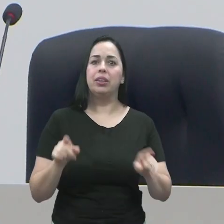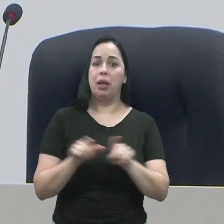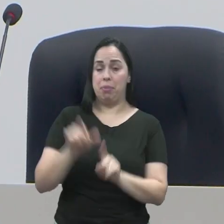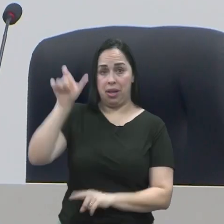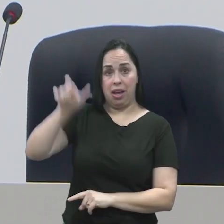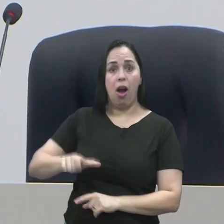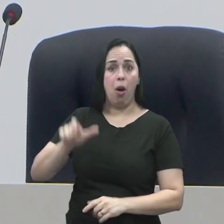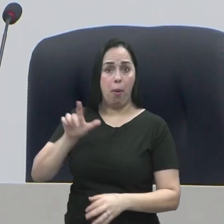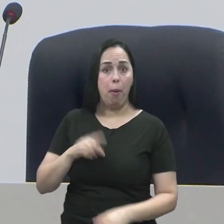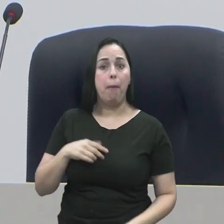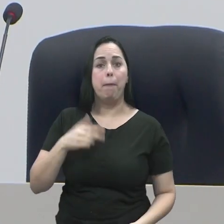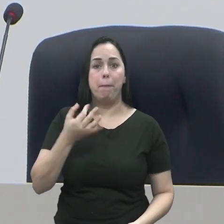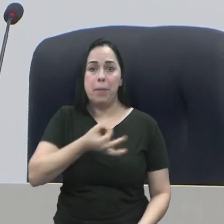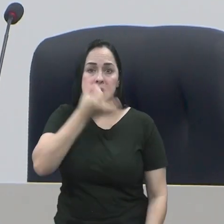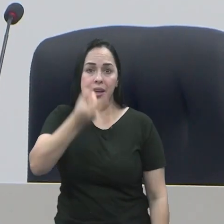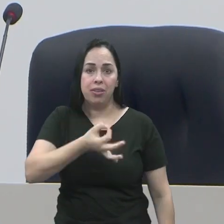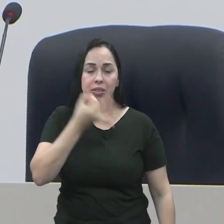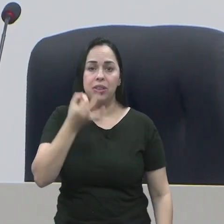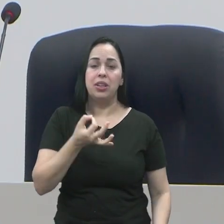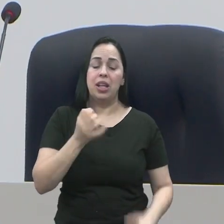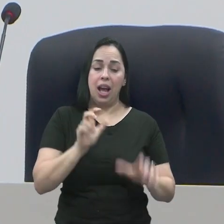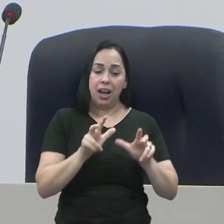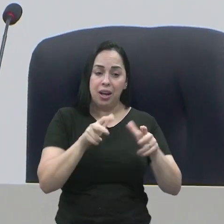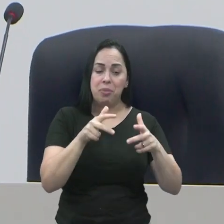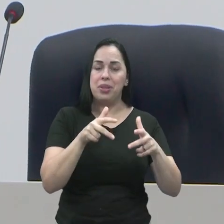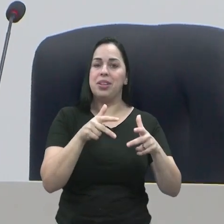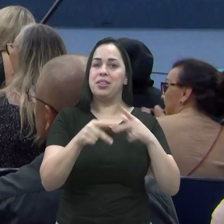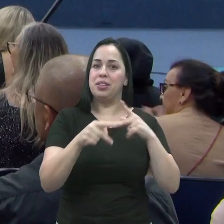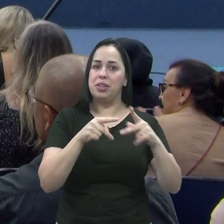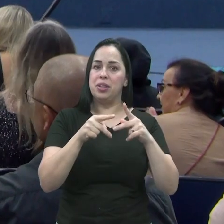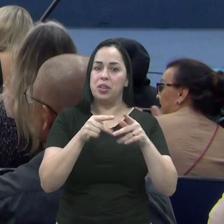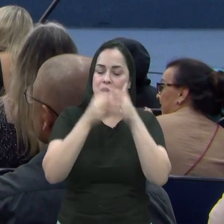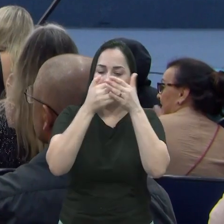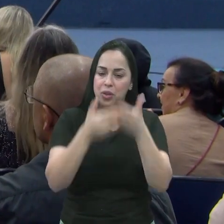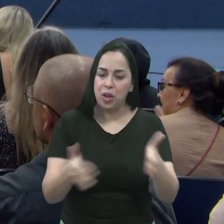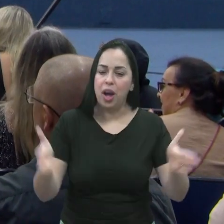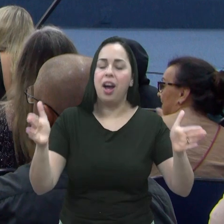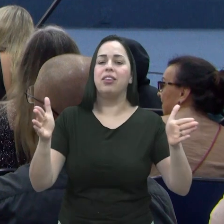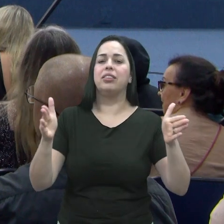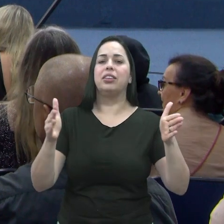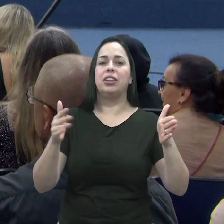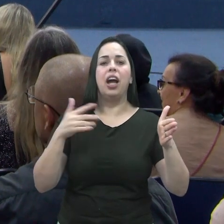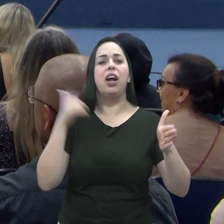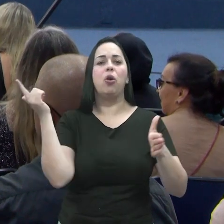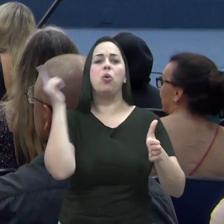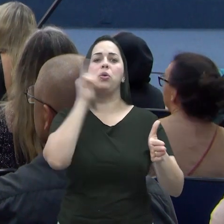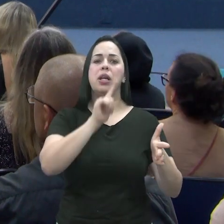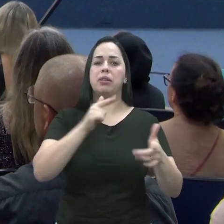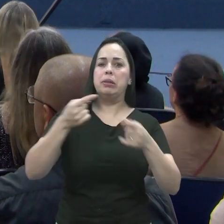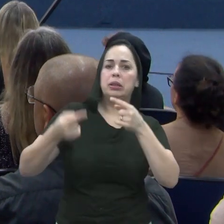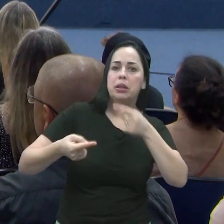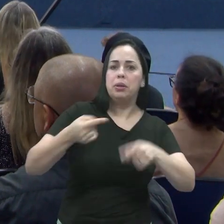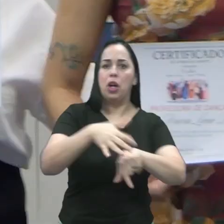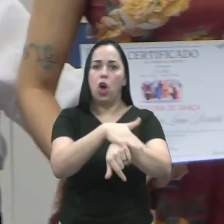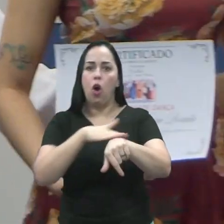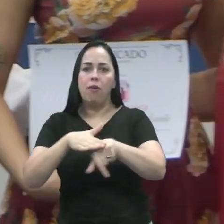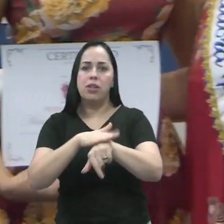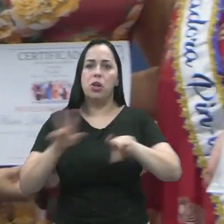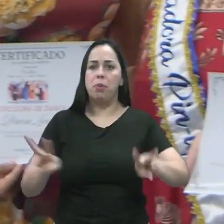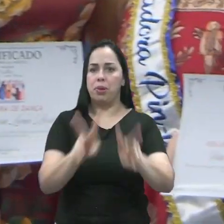Ainda segundo a parlamentar, fazer da Câmara de São José um espaço de debates sobre o potencial das mulheres